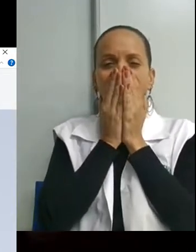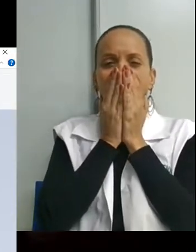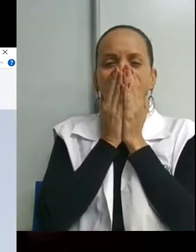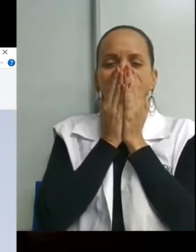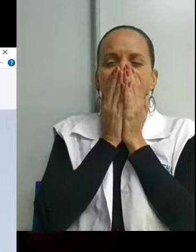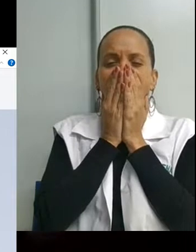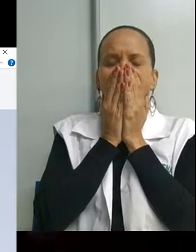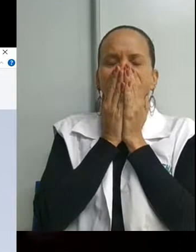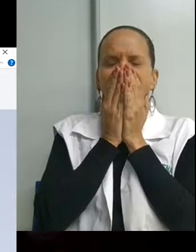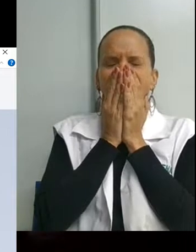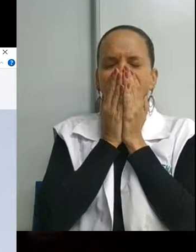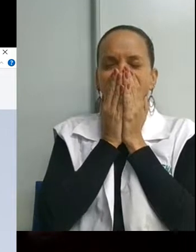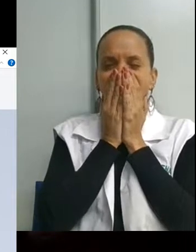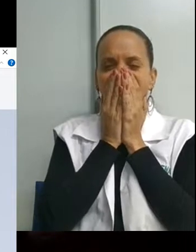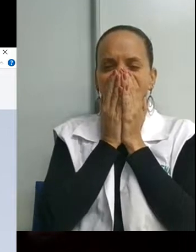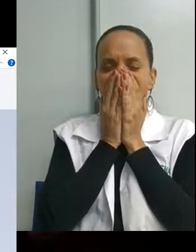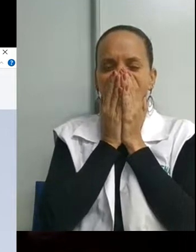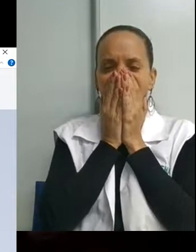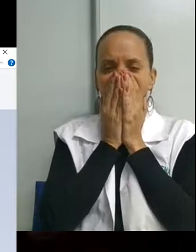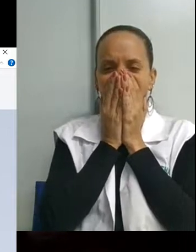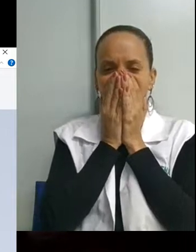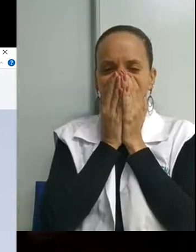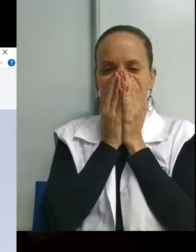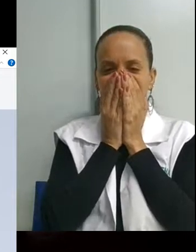Com essa imagem, a gente consegue justificar.